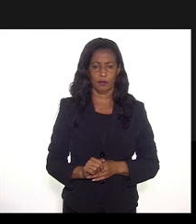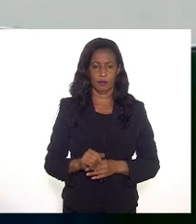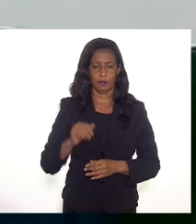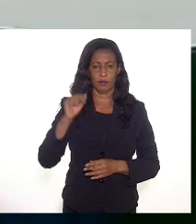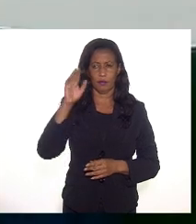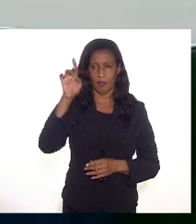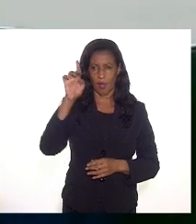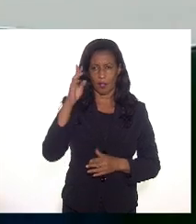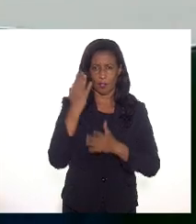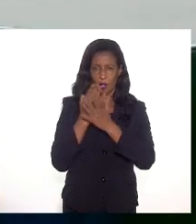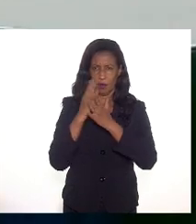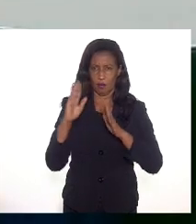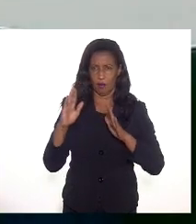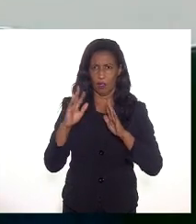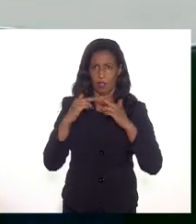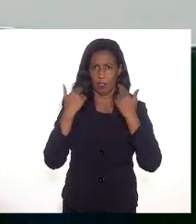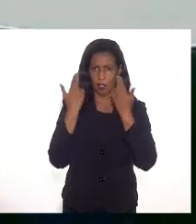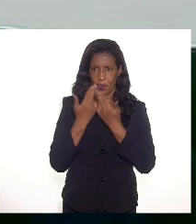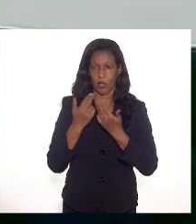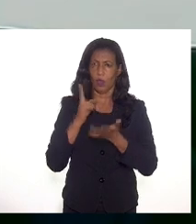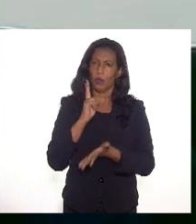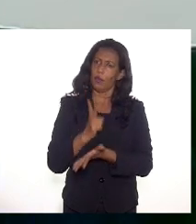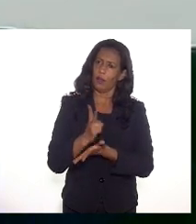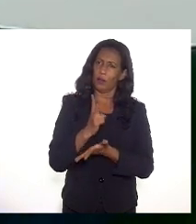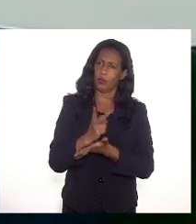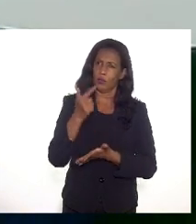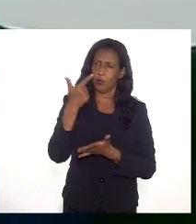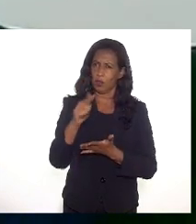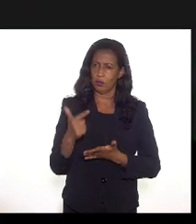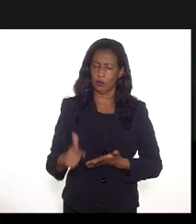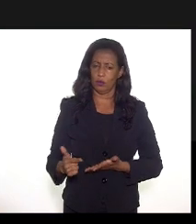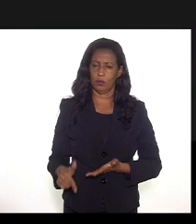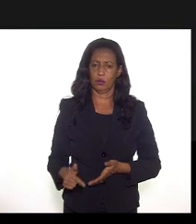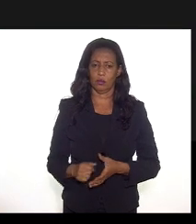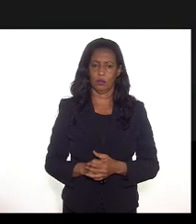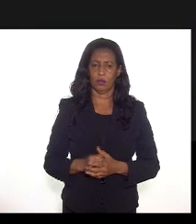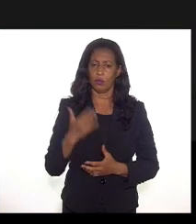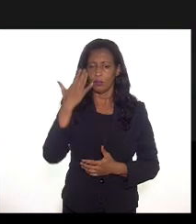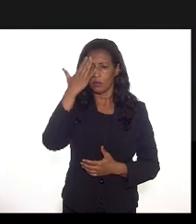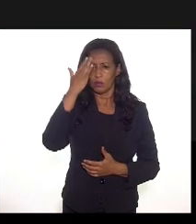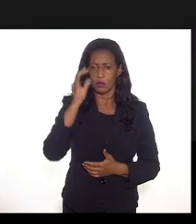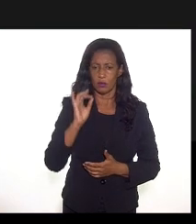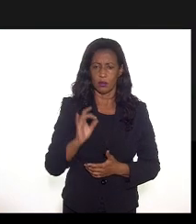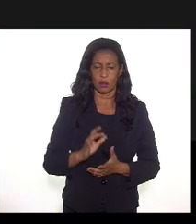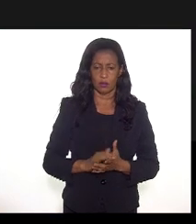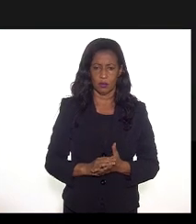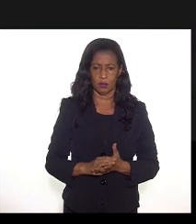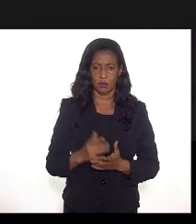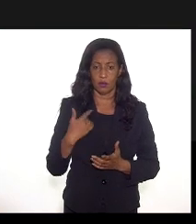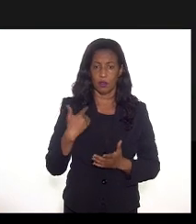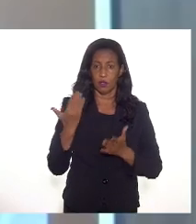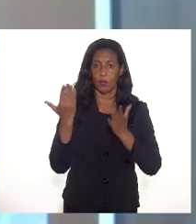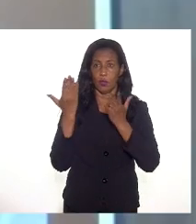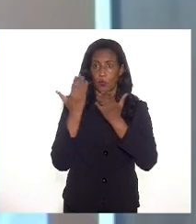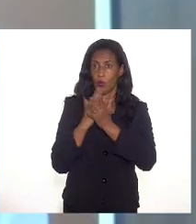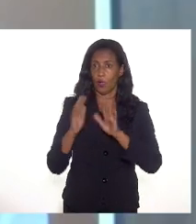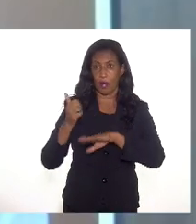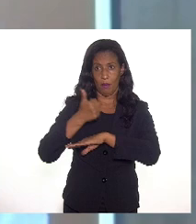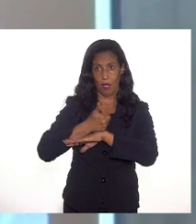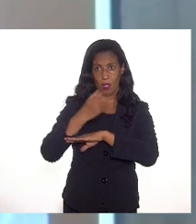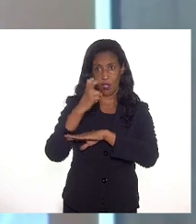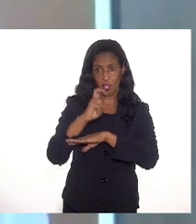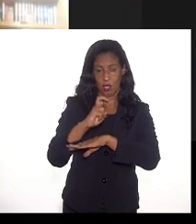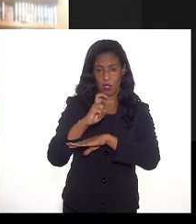continuará as outras? Eu não entendi. Vou encerrar a sessão às 15 horas.